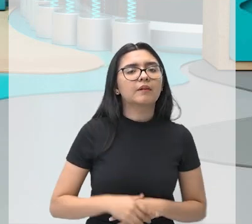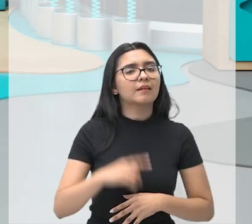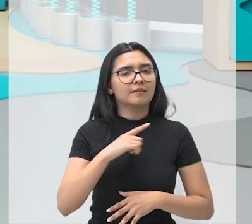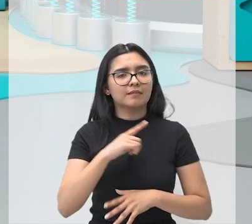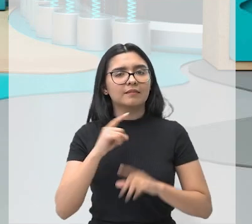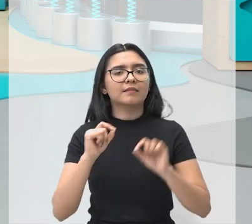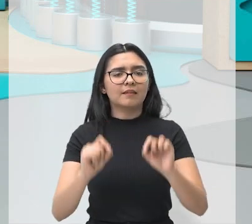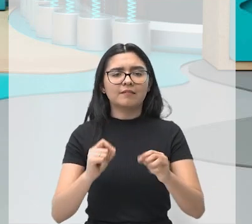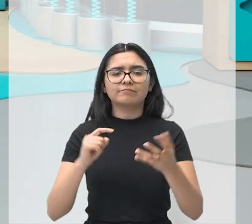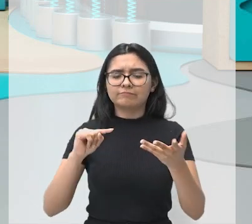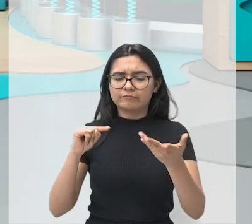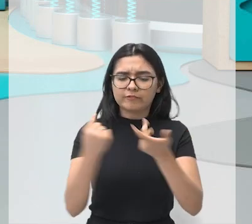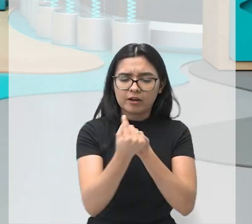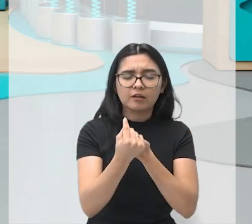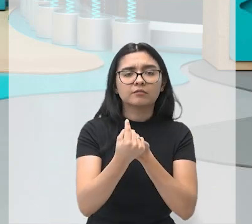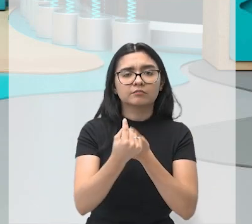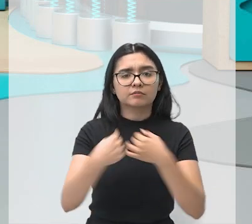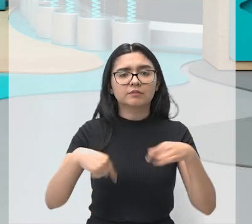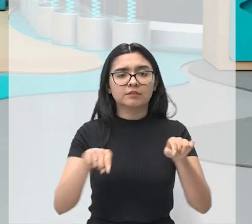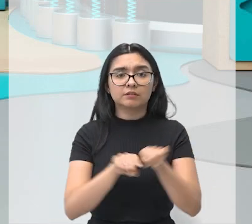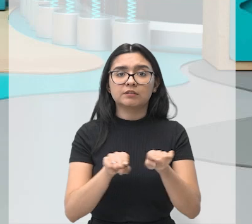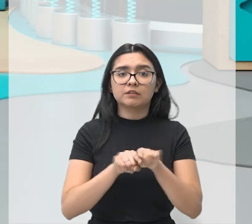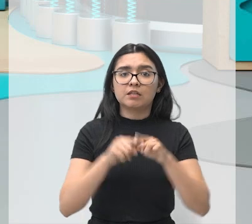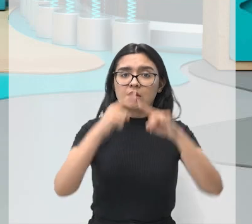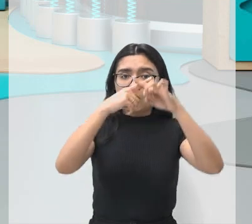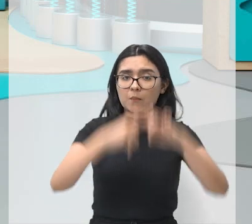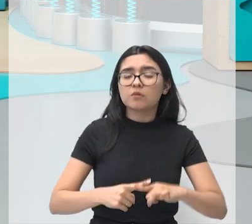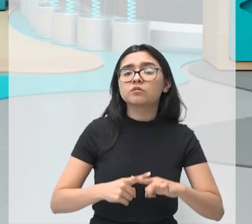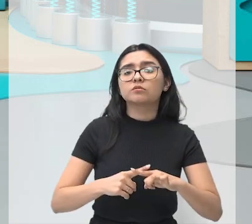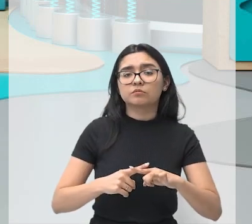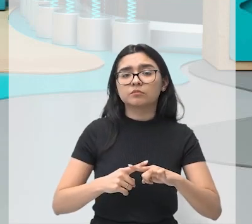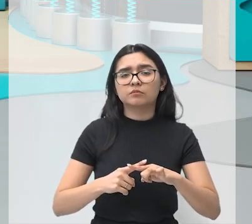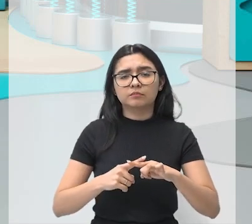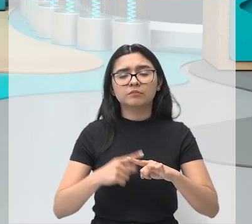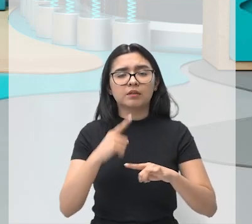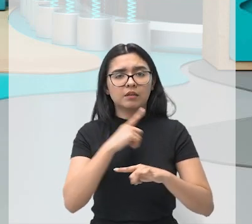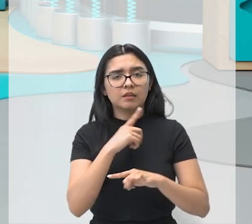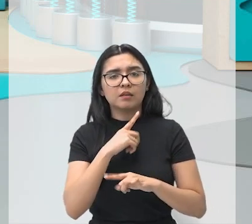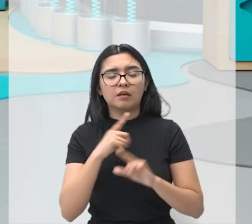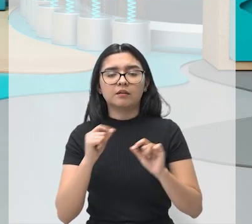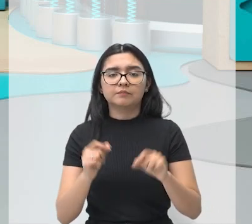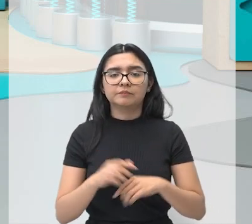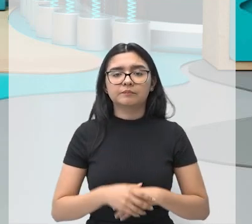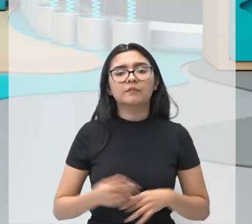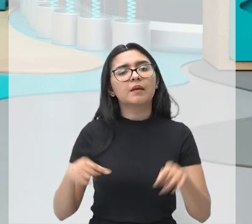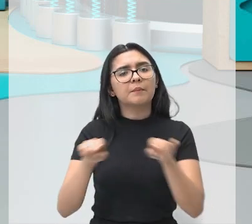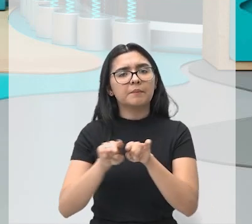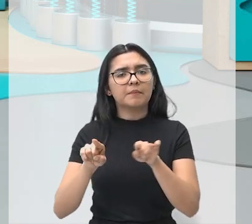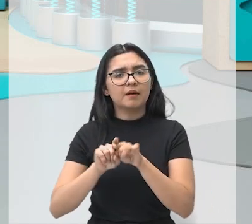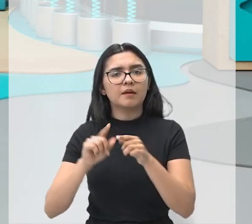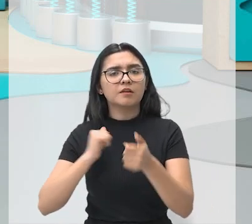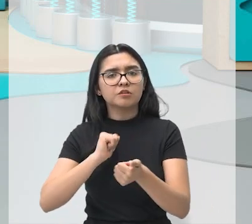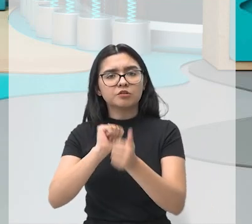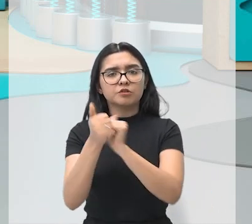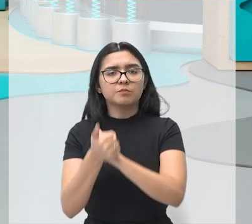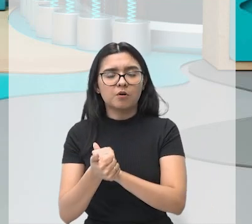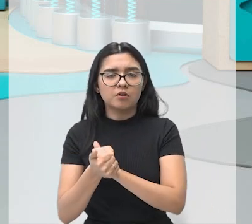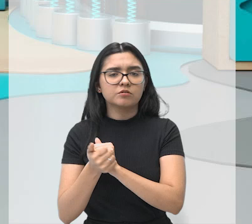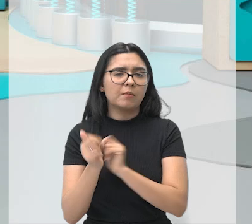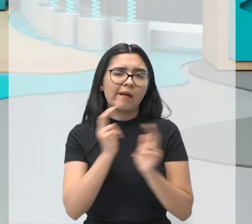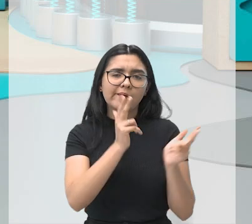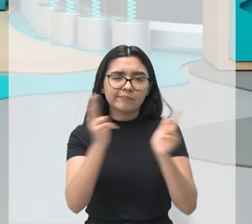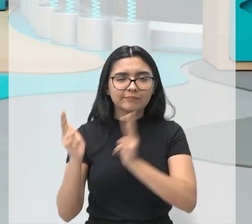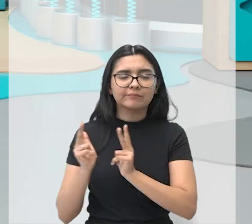de diversas formas, desde as competições acirradas até as atividades